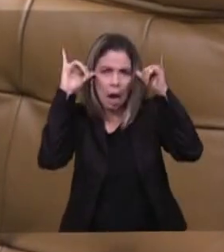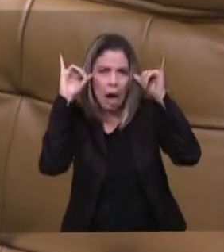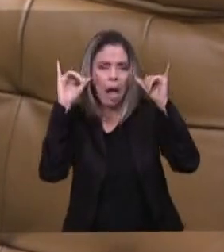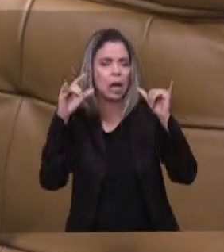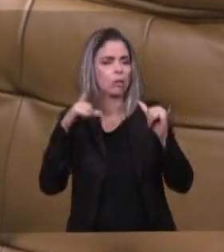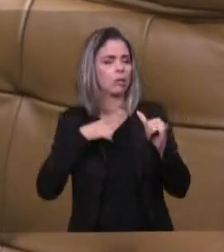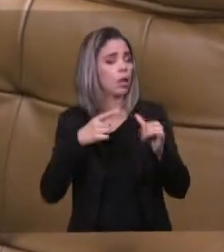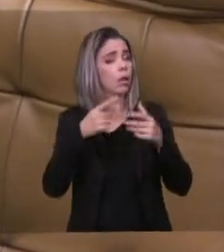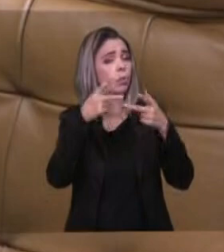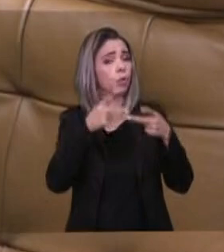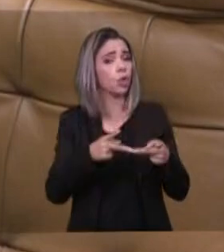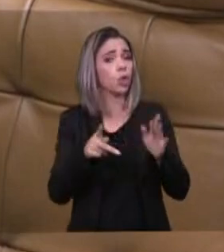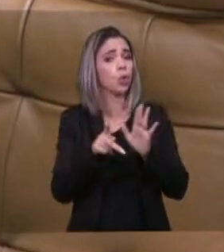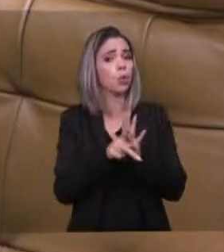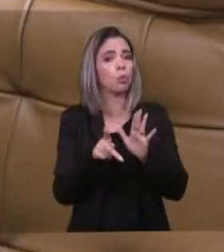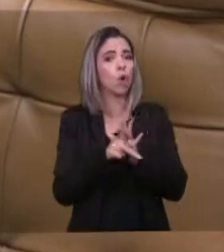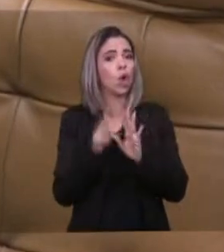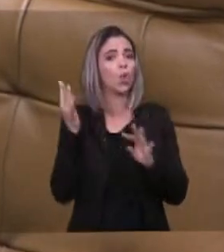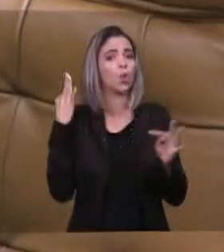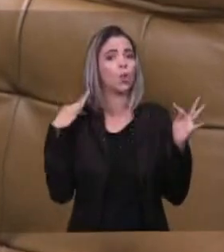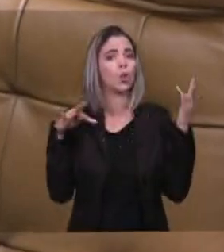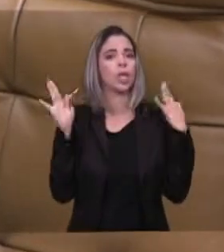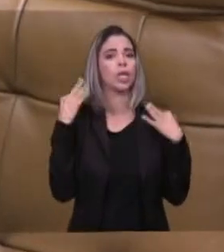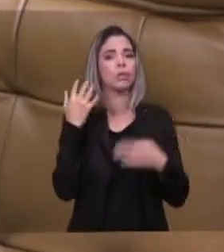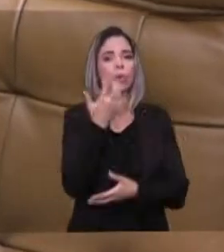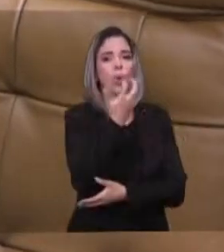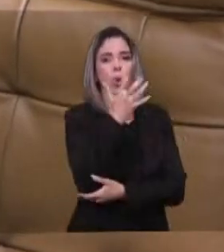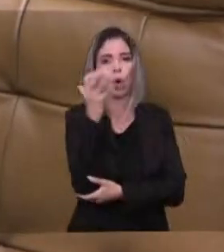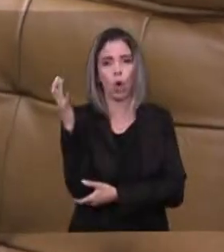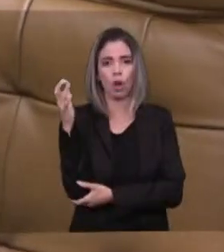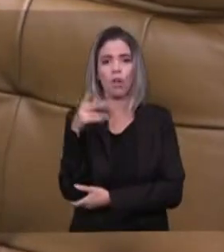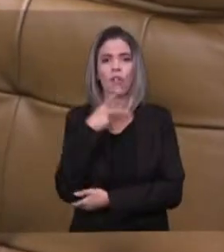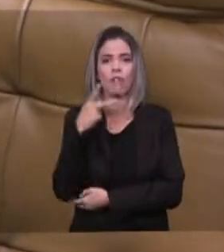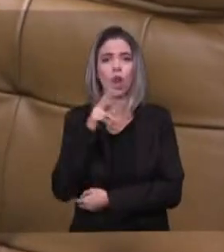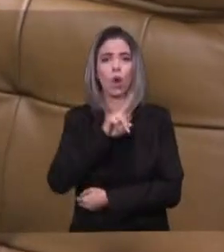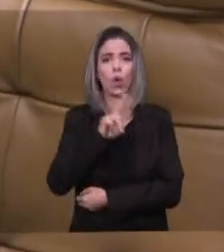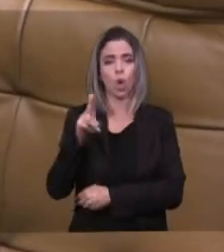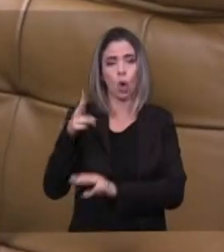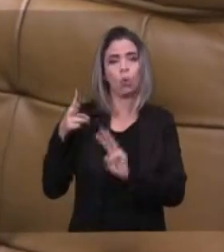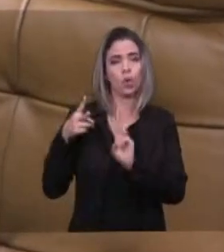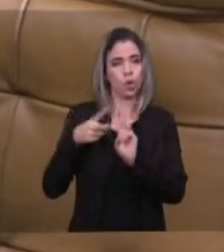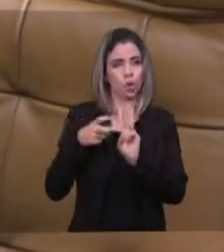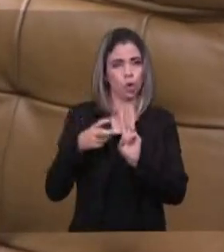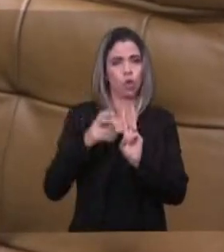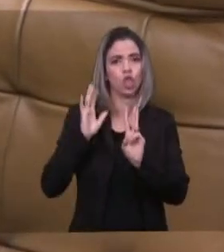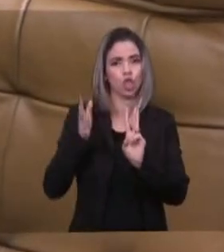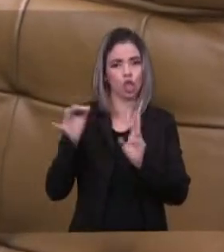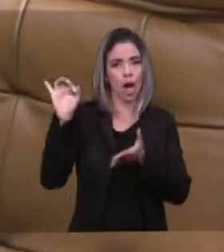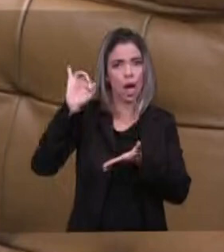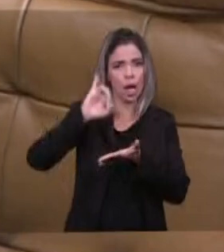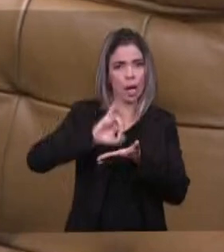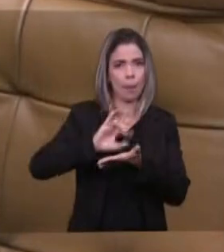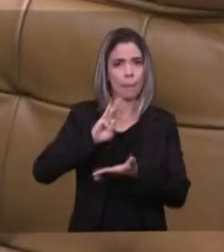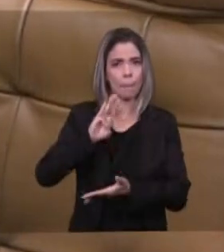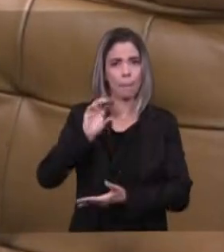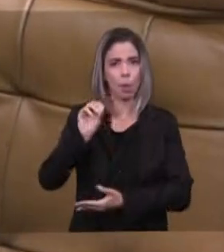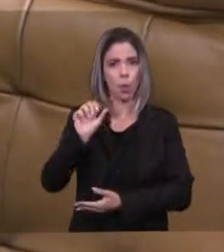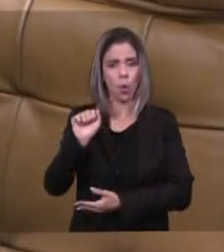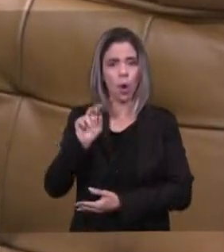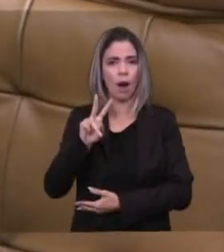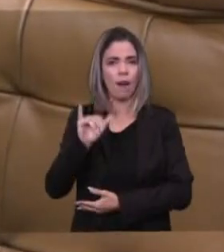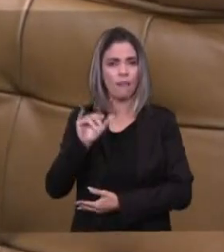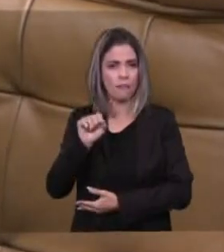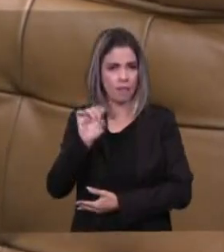um projeto de ecoturismo. Para isso, ele até citou o nome de um índio que já estava em Boa Vista e que servia